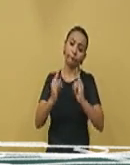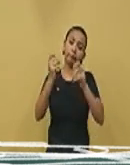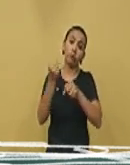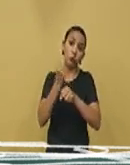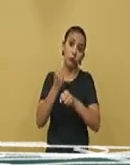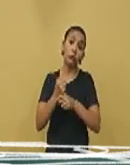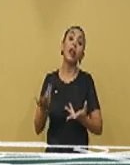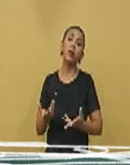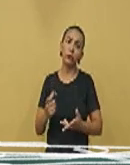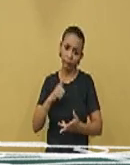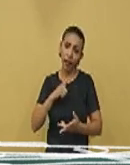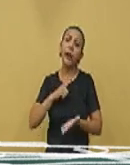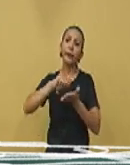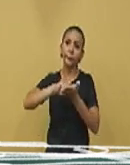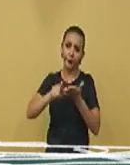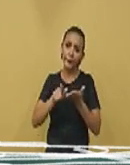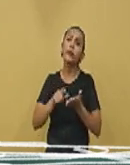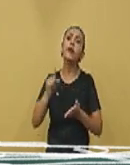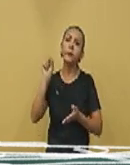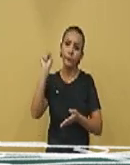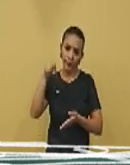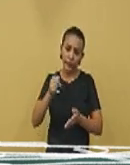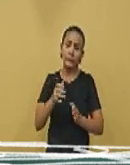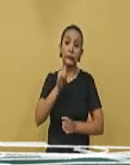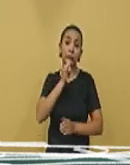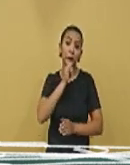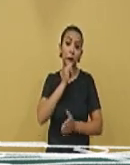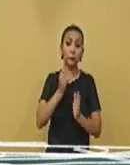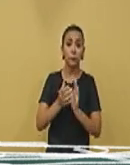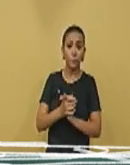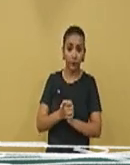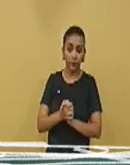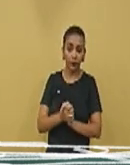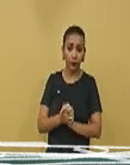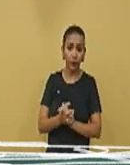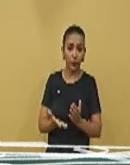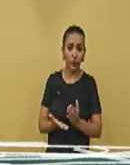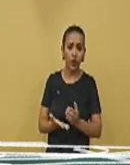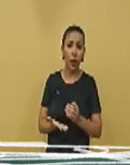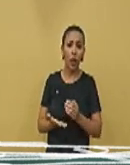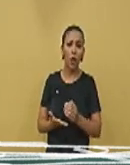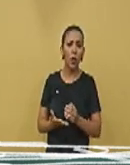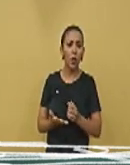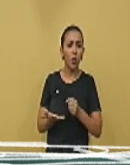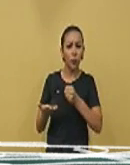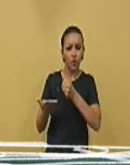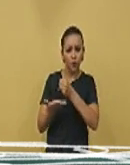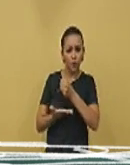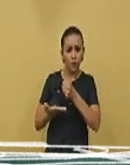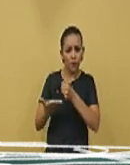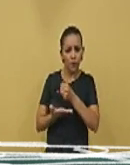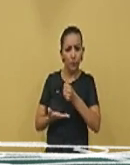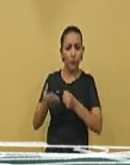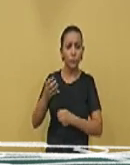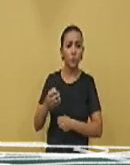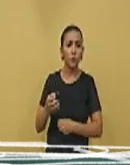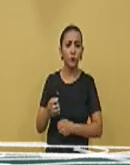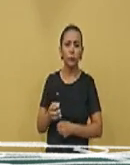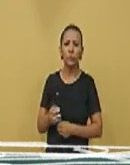de gestão envolvidas aí, sim, né? Como, por exemplo, a base de Ladário, a base Bahia Negra, né? A base Bahia Negra